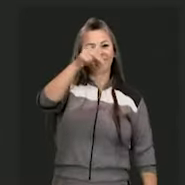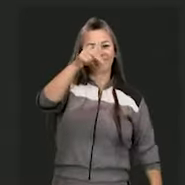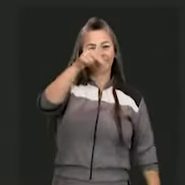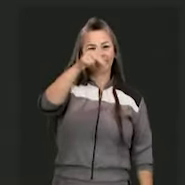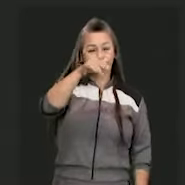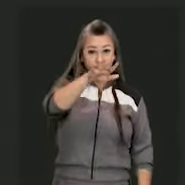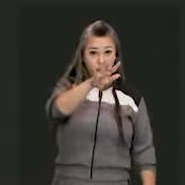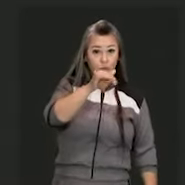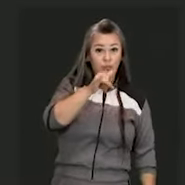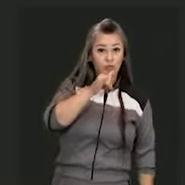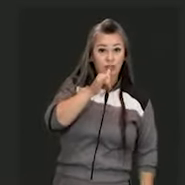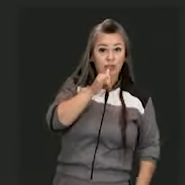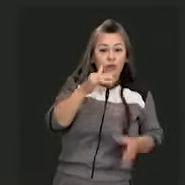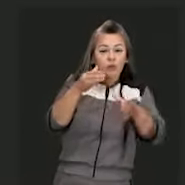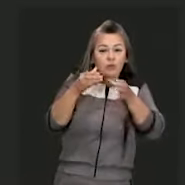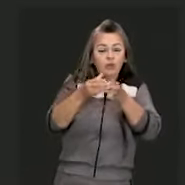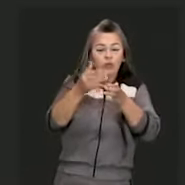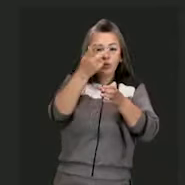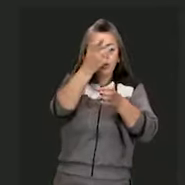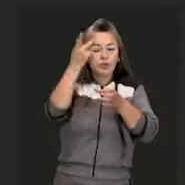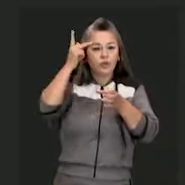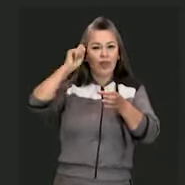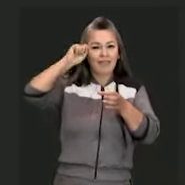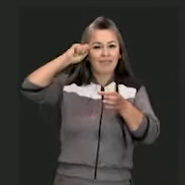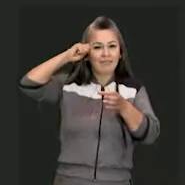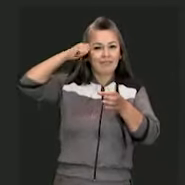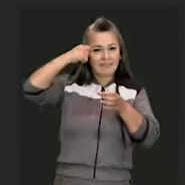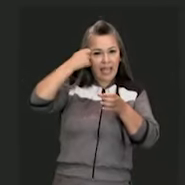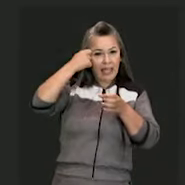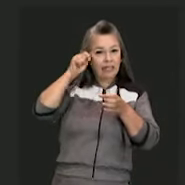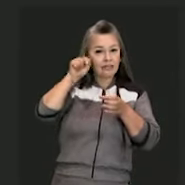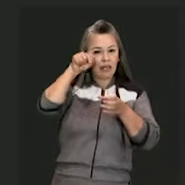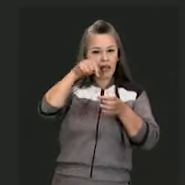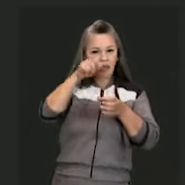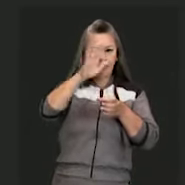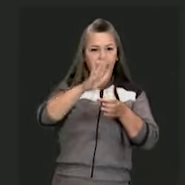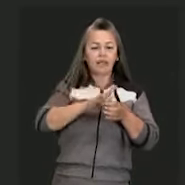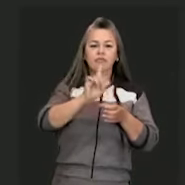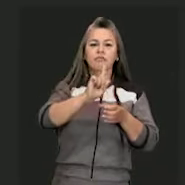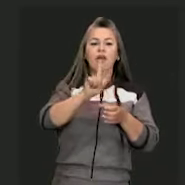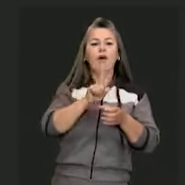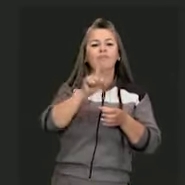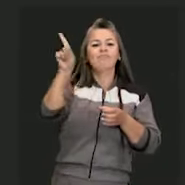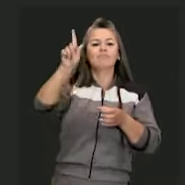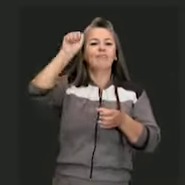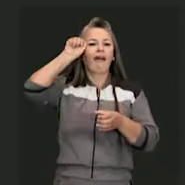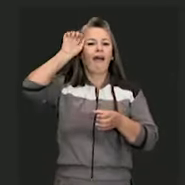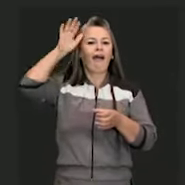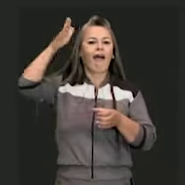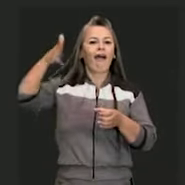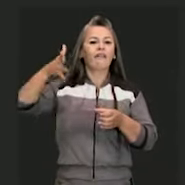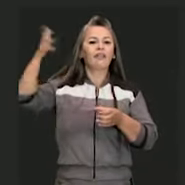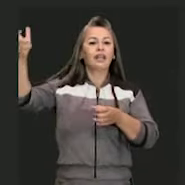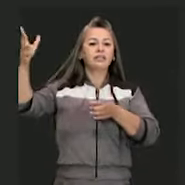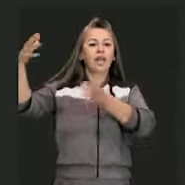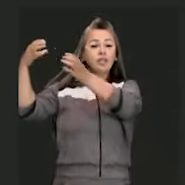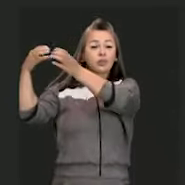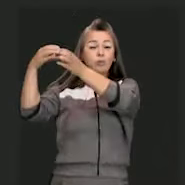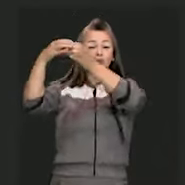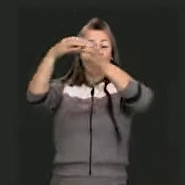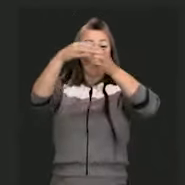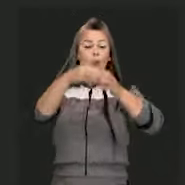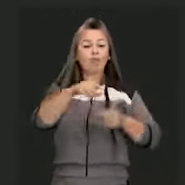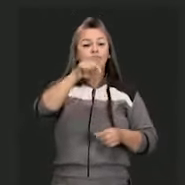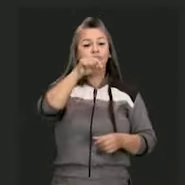da África, o que significa que falavam línguas diferentes e tinham hábitos culturais diferentes entre si. Isso é